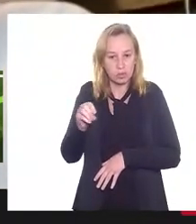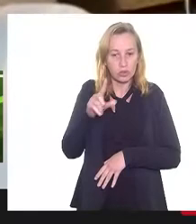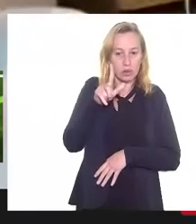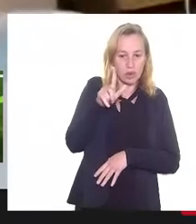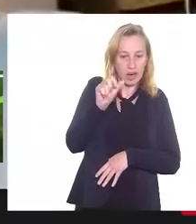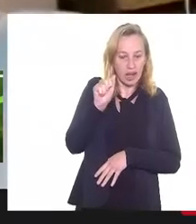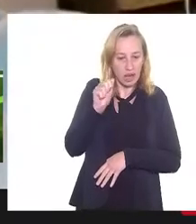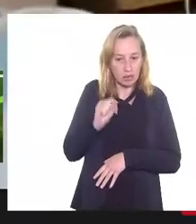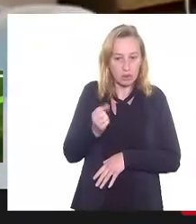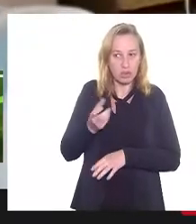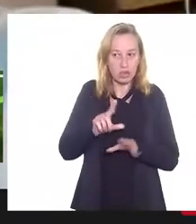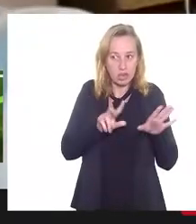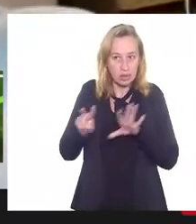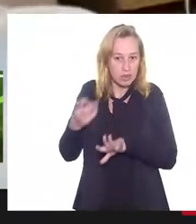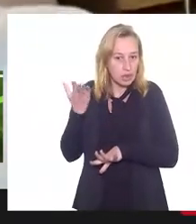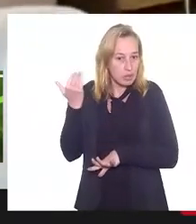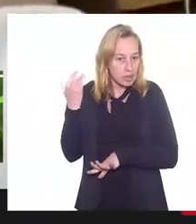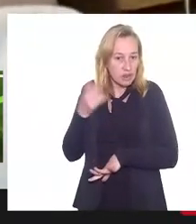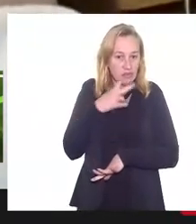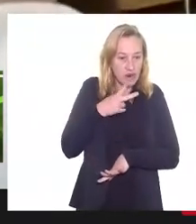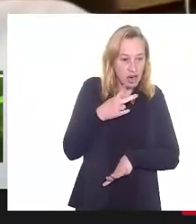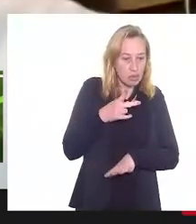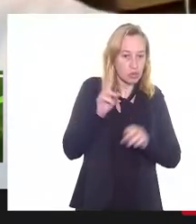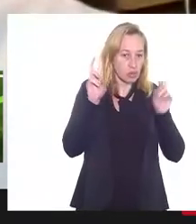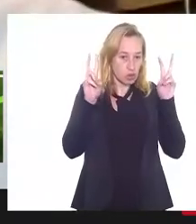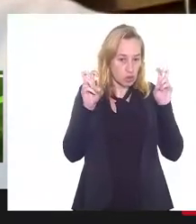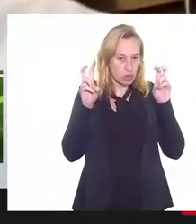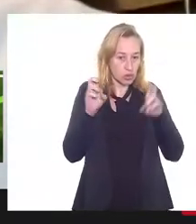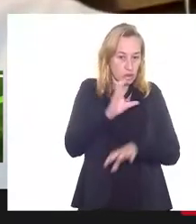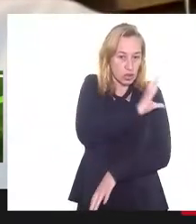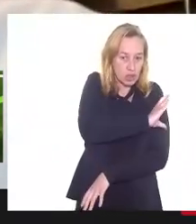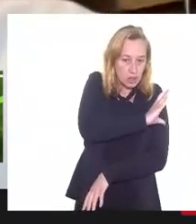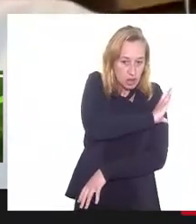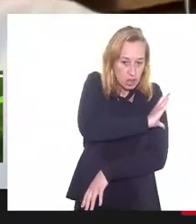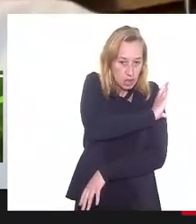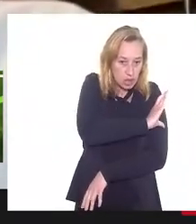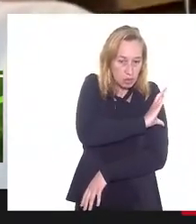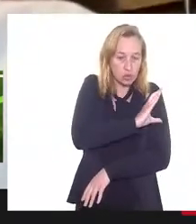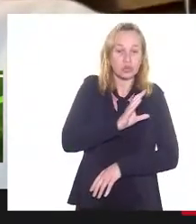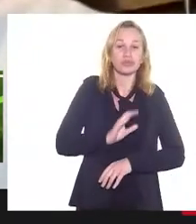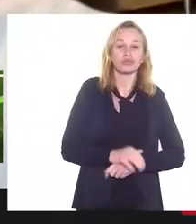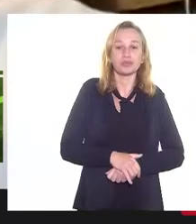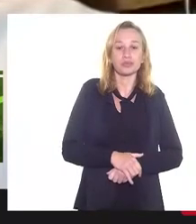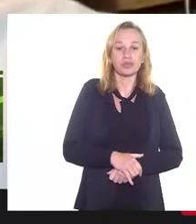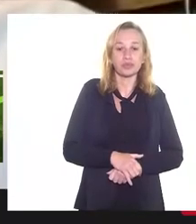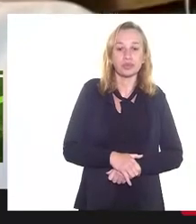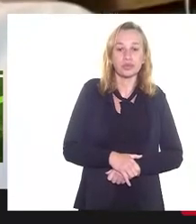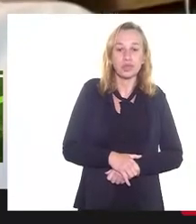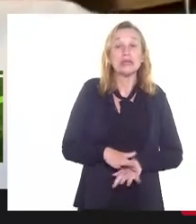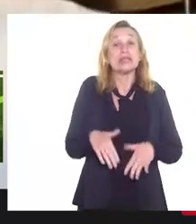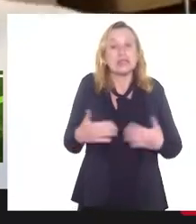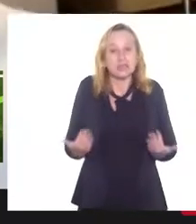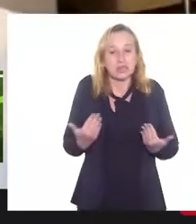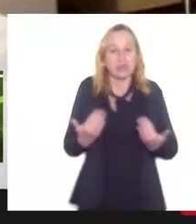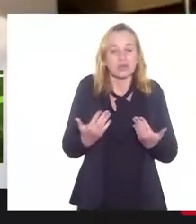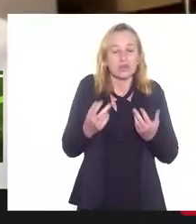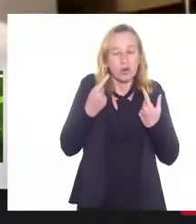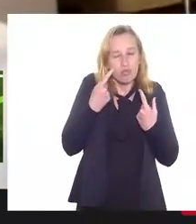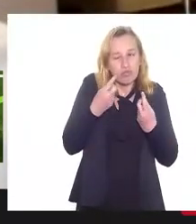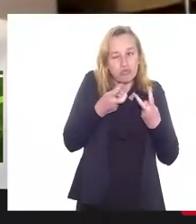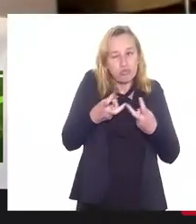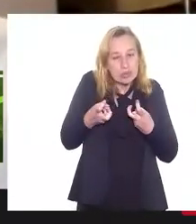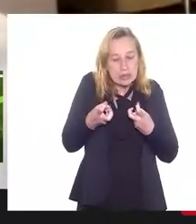na semana passada nós falamos sobre a situação em Campos, no Norte Fluminense, né? Então, você repara que